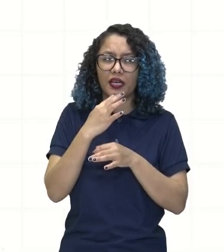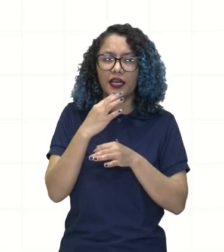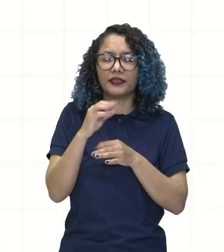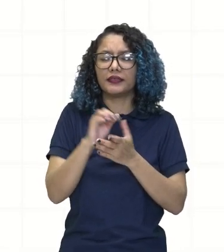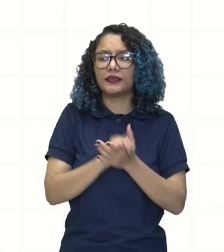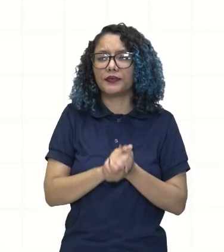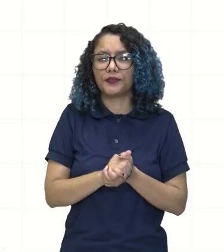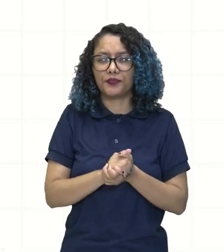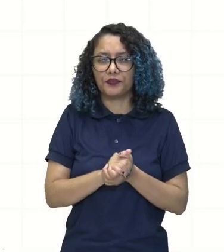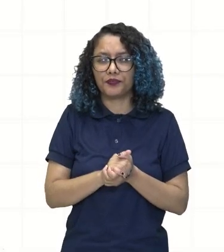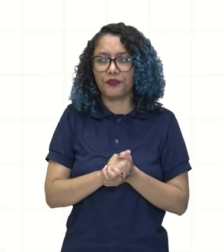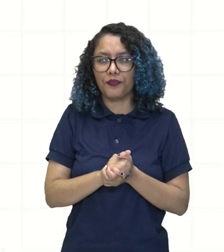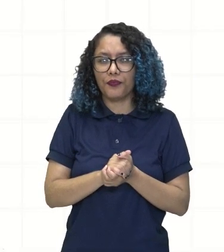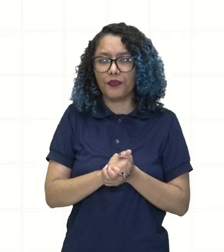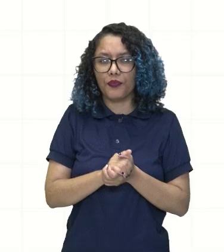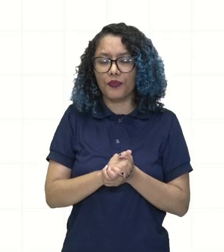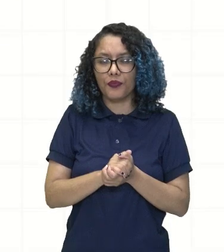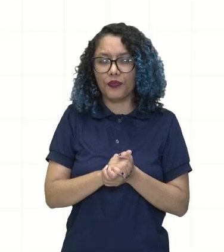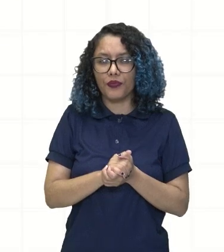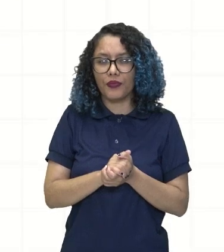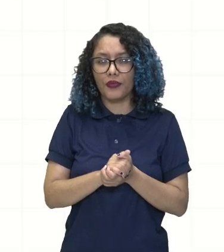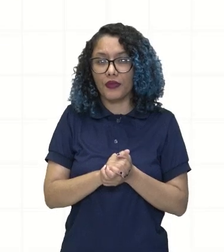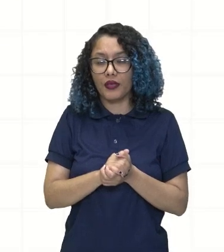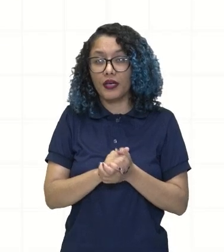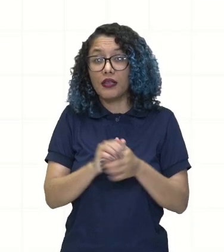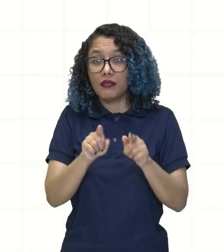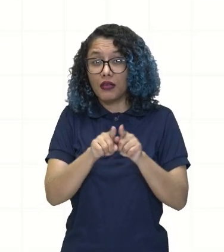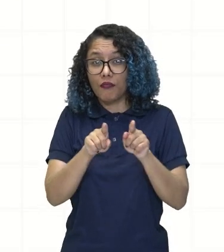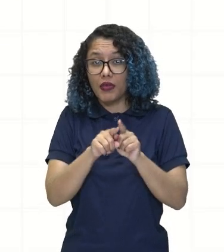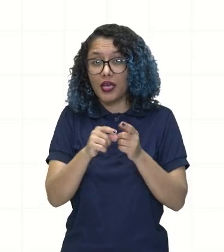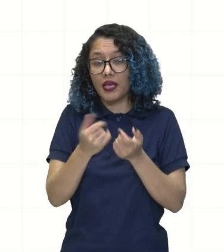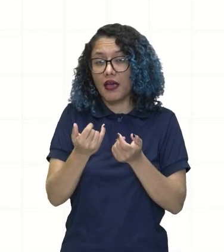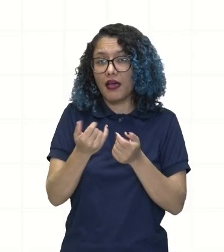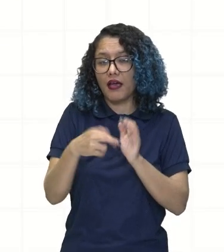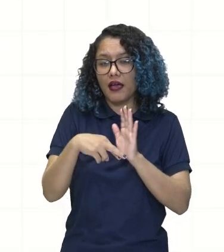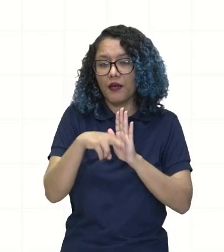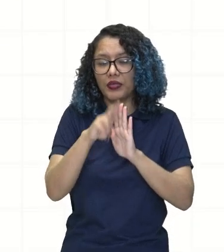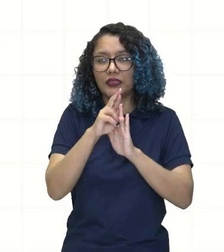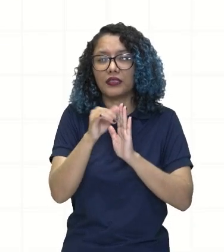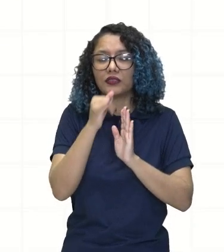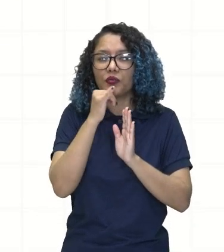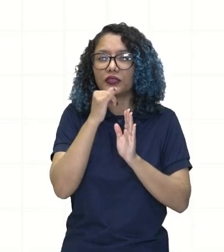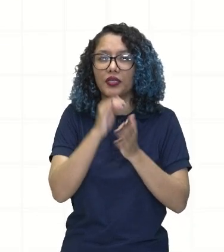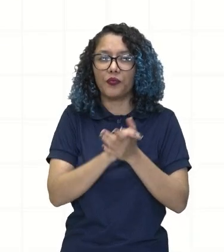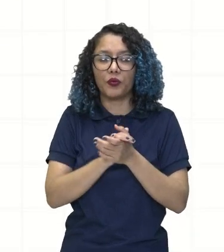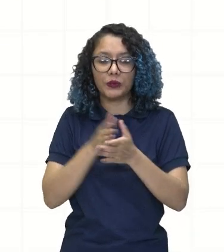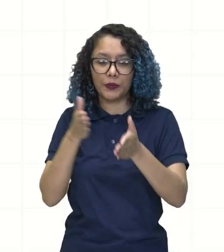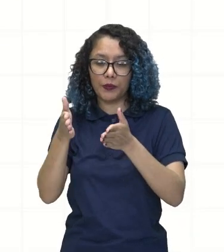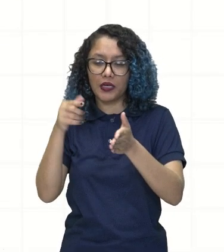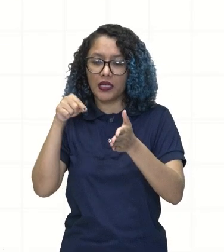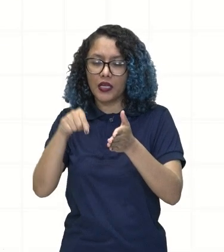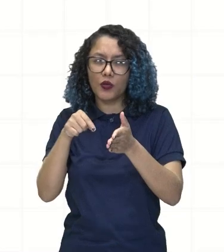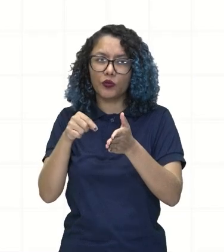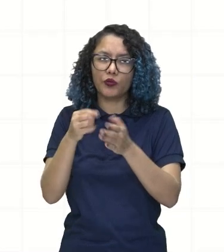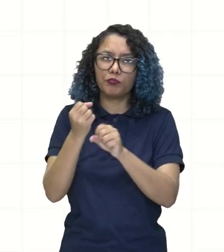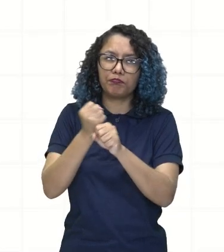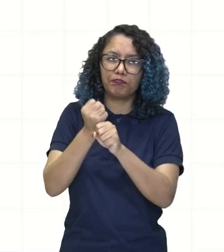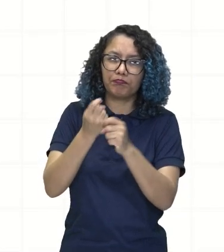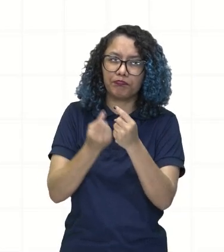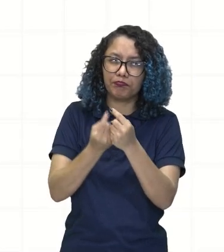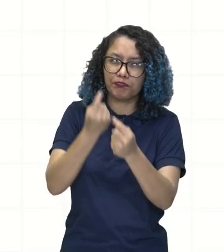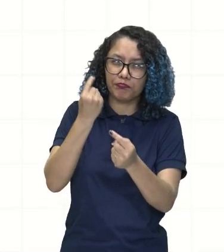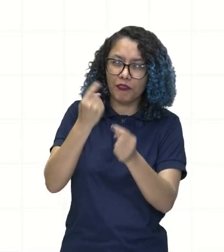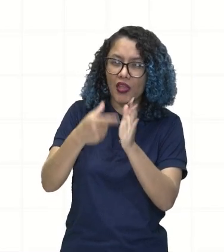aquelas representações ali de idade, tipo, isso aconteceu há tanto tempo antes